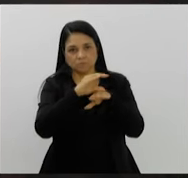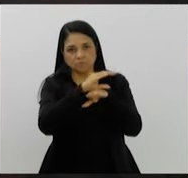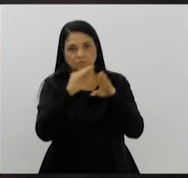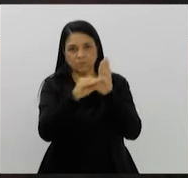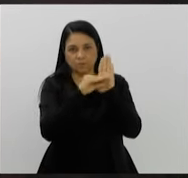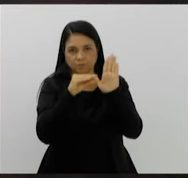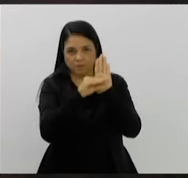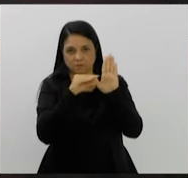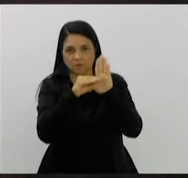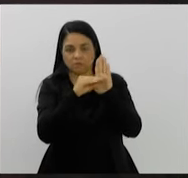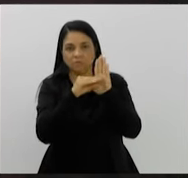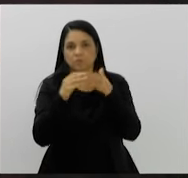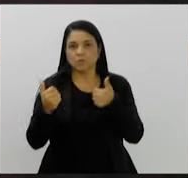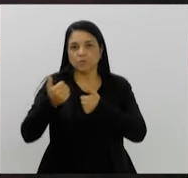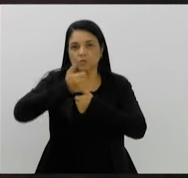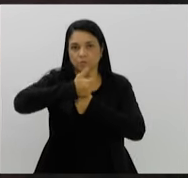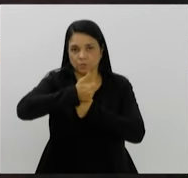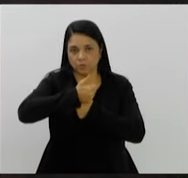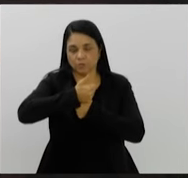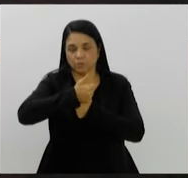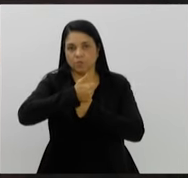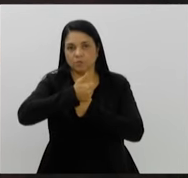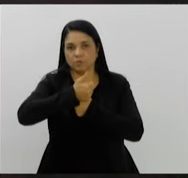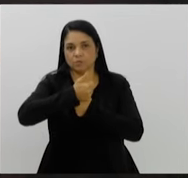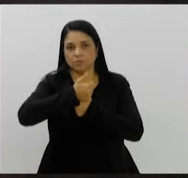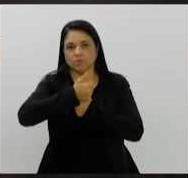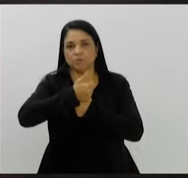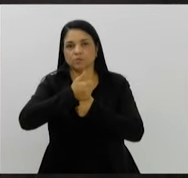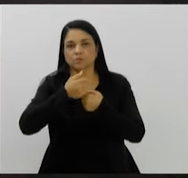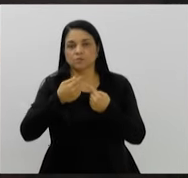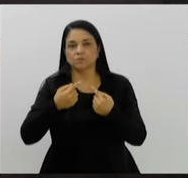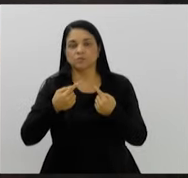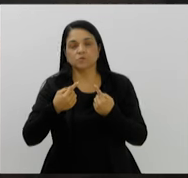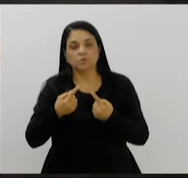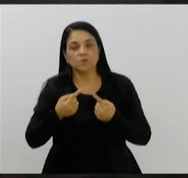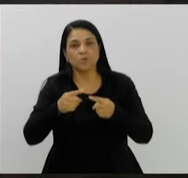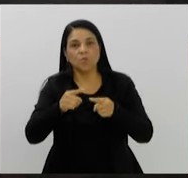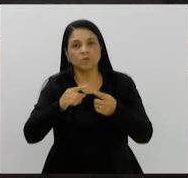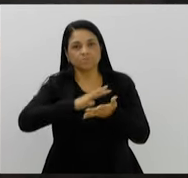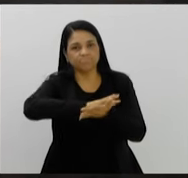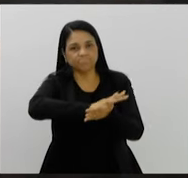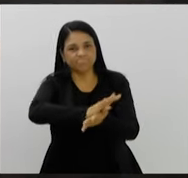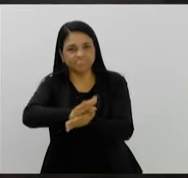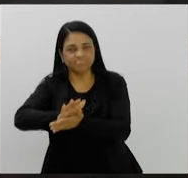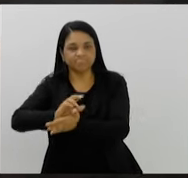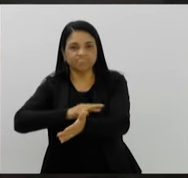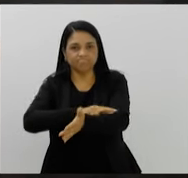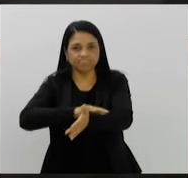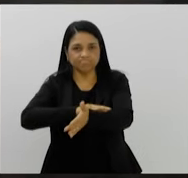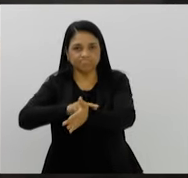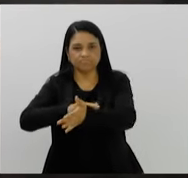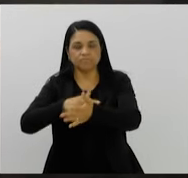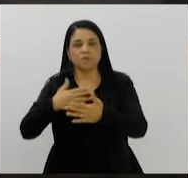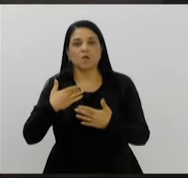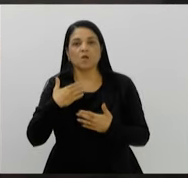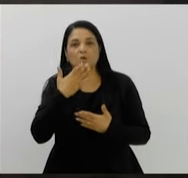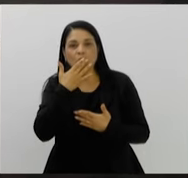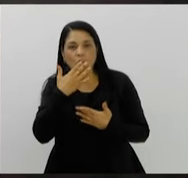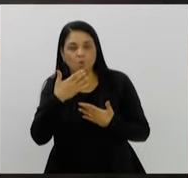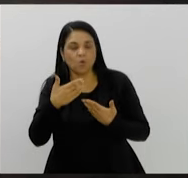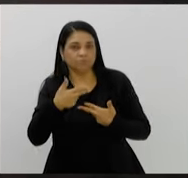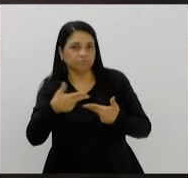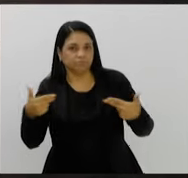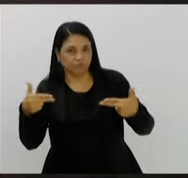emendas concluindo por substitutivo de combate às discriminações de preconceitos de raça cor etnia religião e procedência